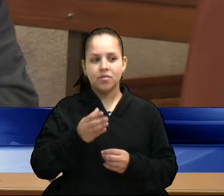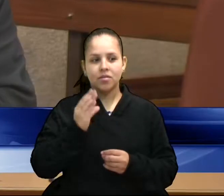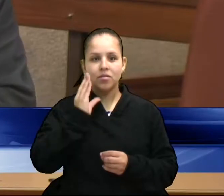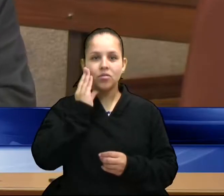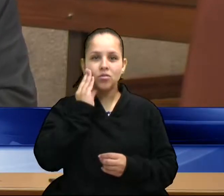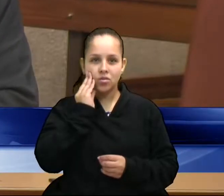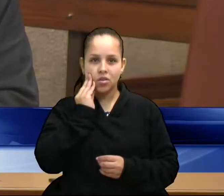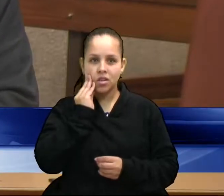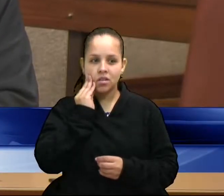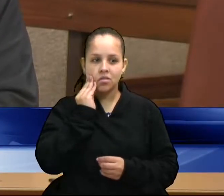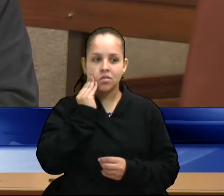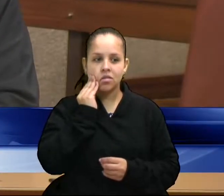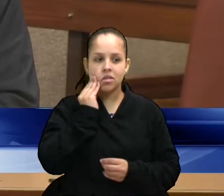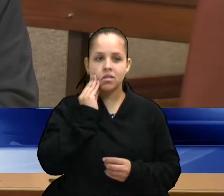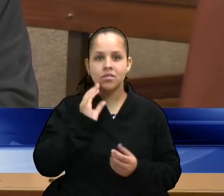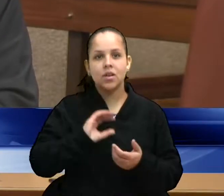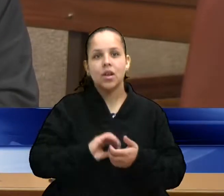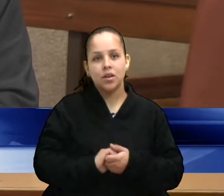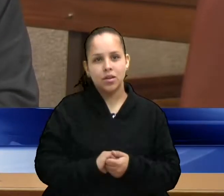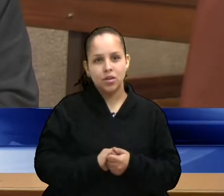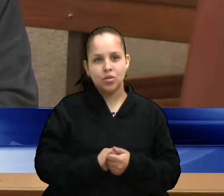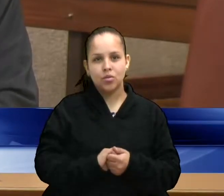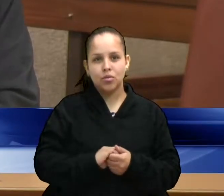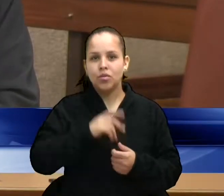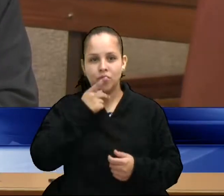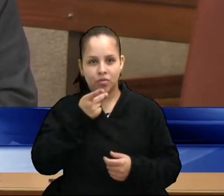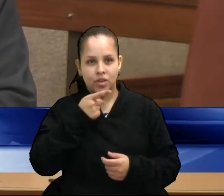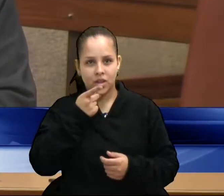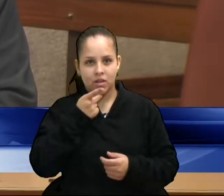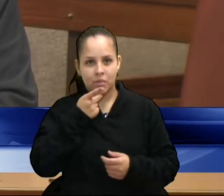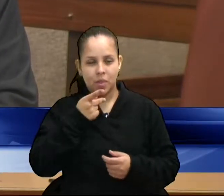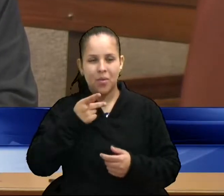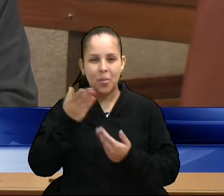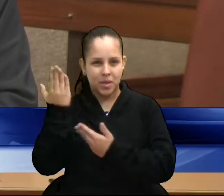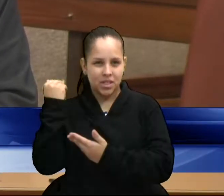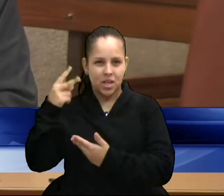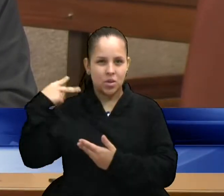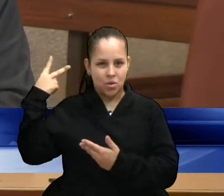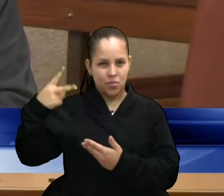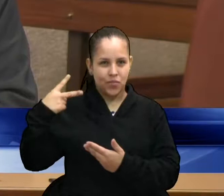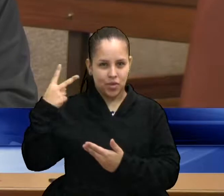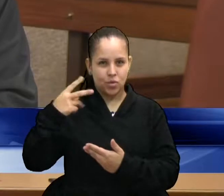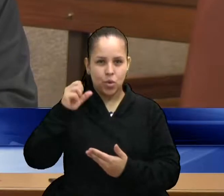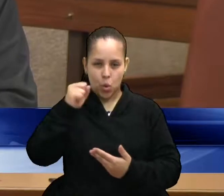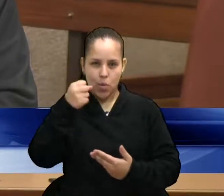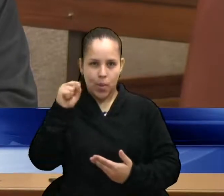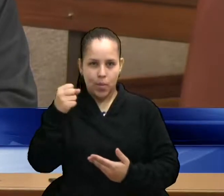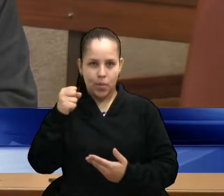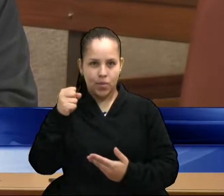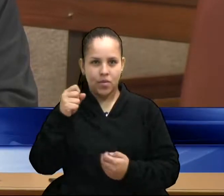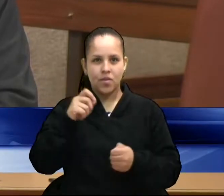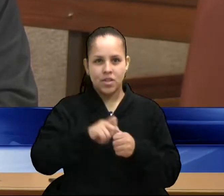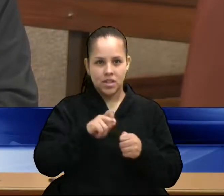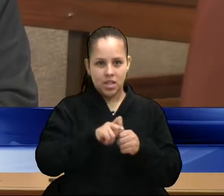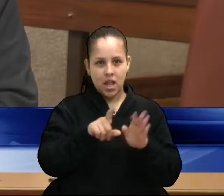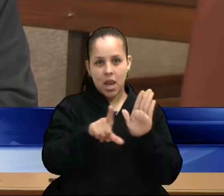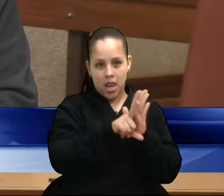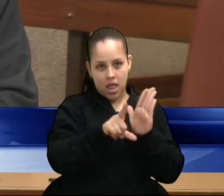ano de 1988, quando eu era vereador também nessa casa, foi feita a lei orgânica do